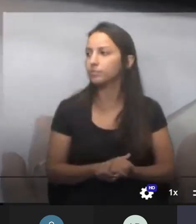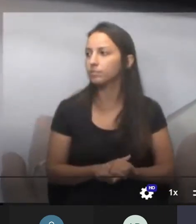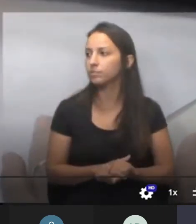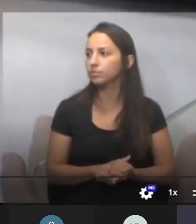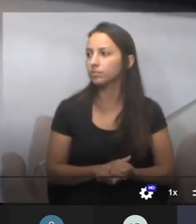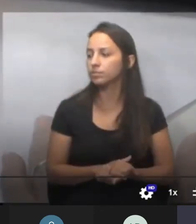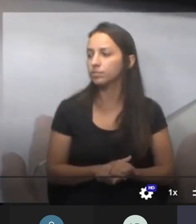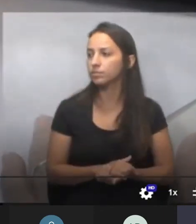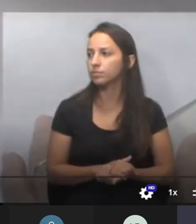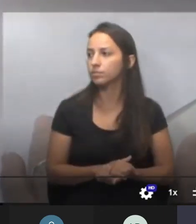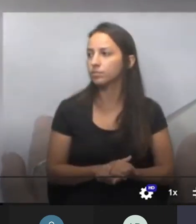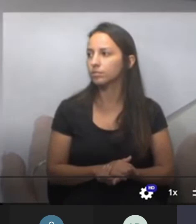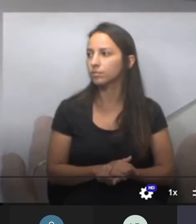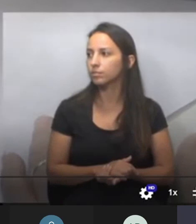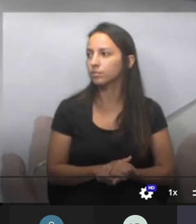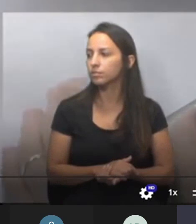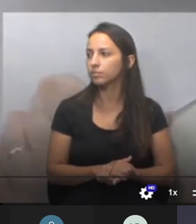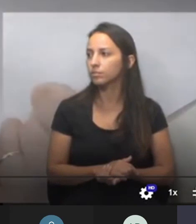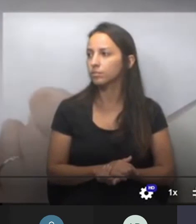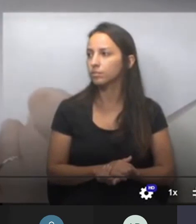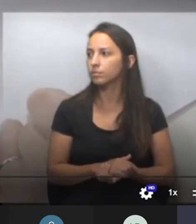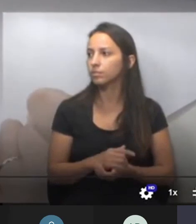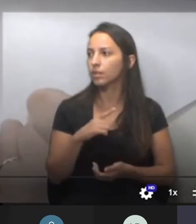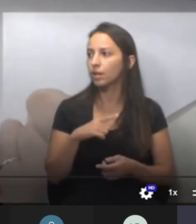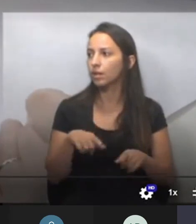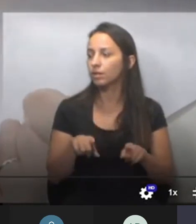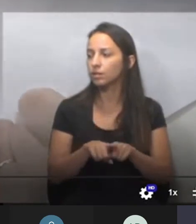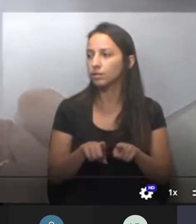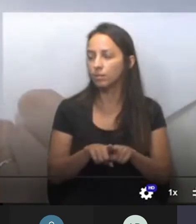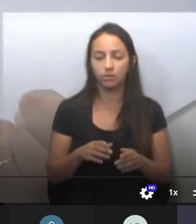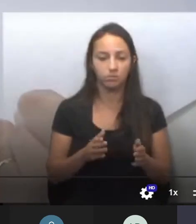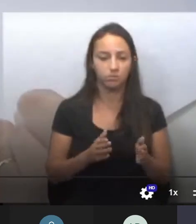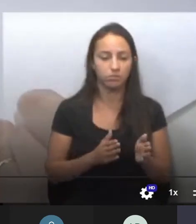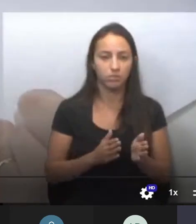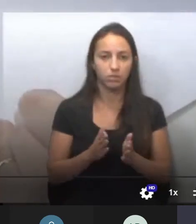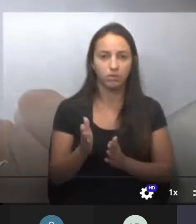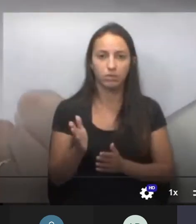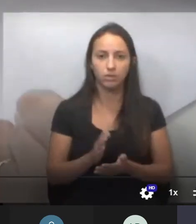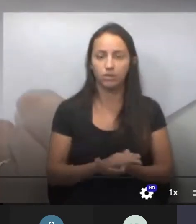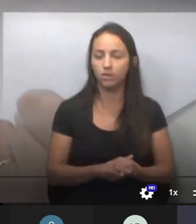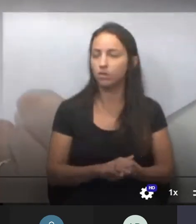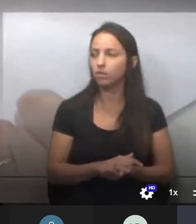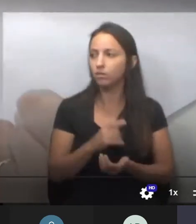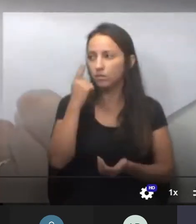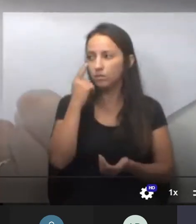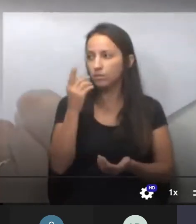Aqui o estacionamento, que tenho também aqui o acesso